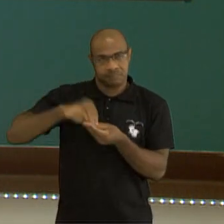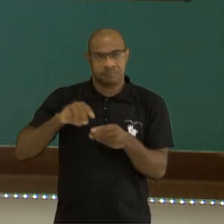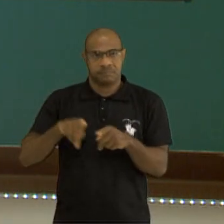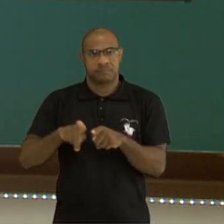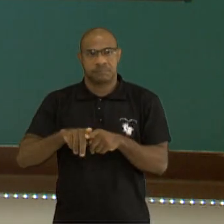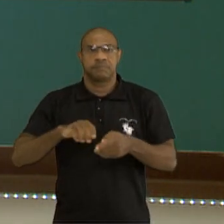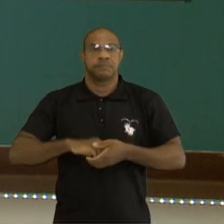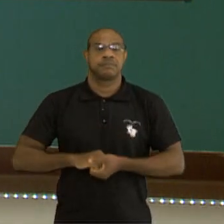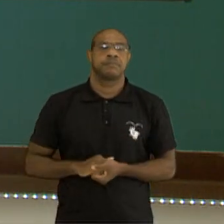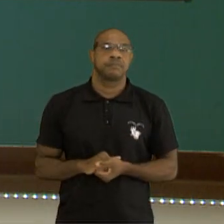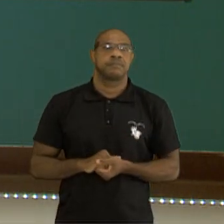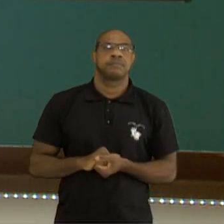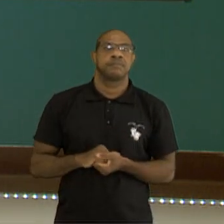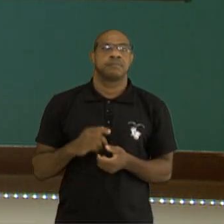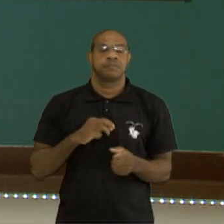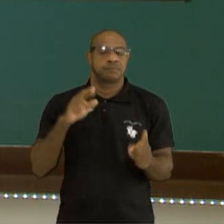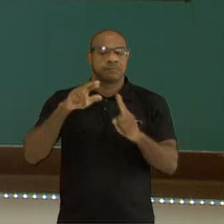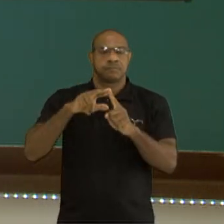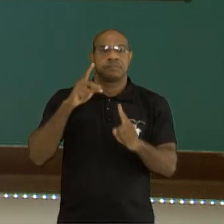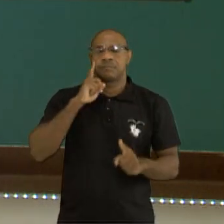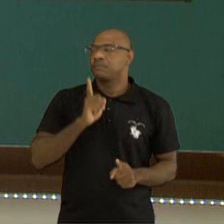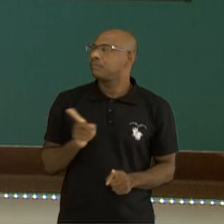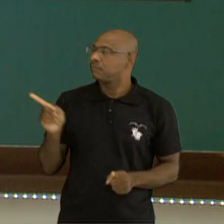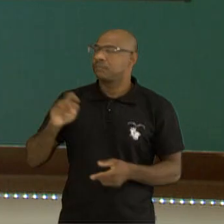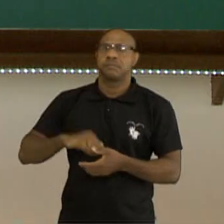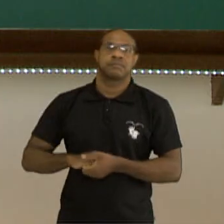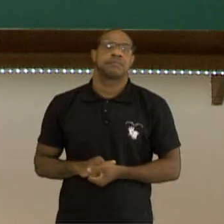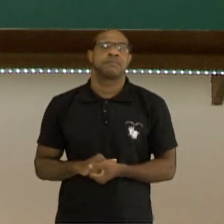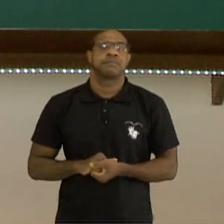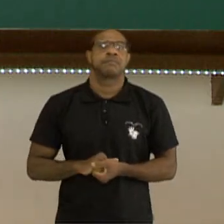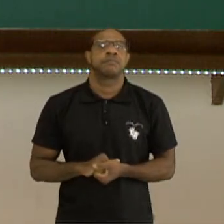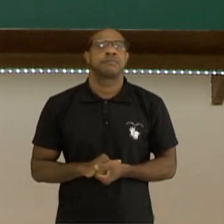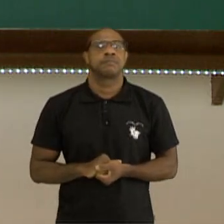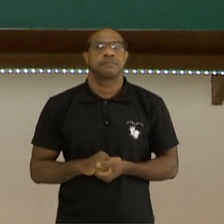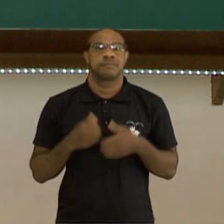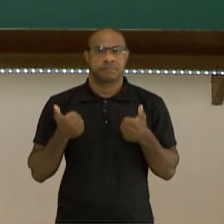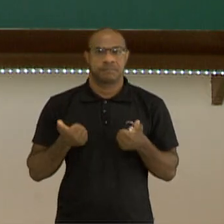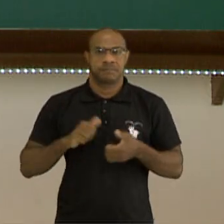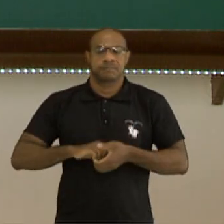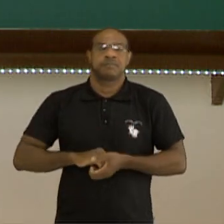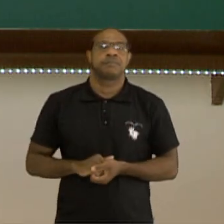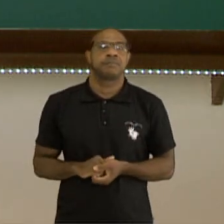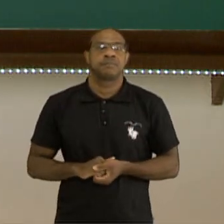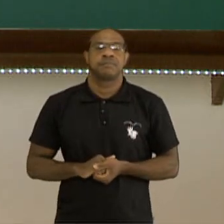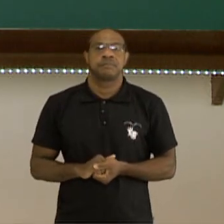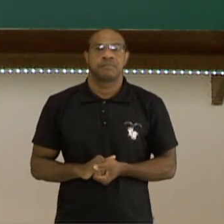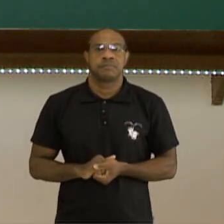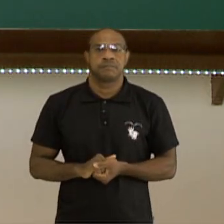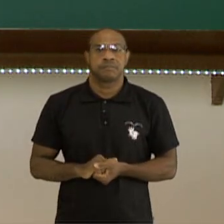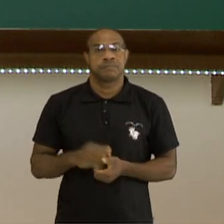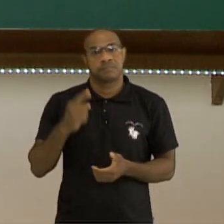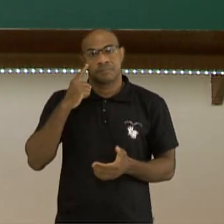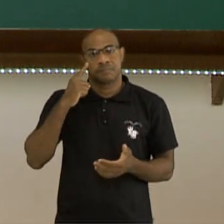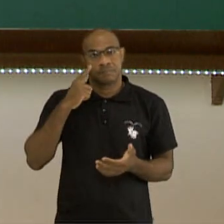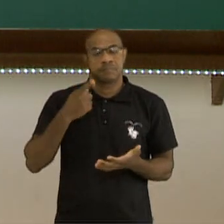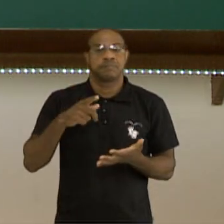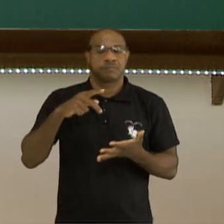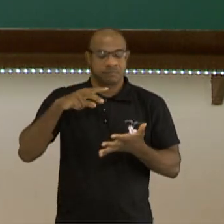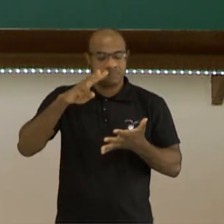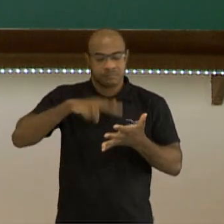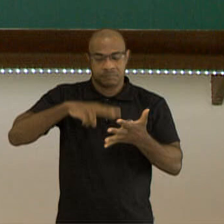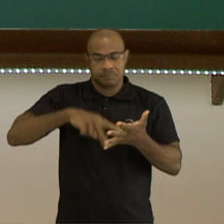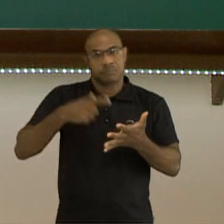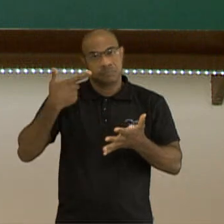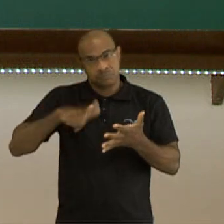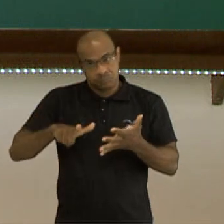condicional, tá? Aqui estão as referências da nossa aula e eu paro por aqui, tá bom? Ó, revejam esse material,